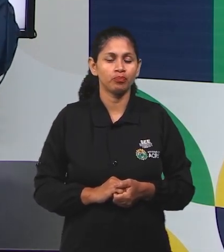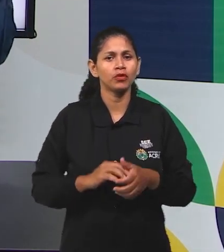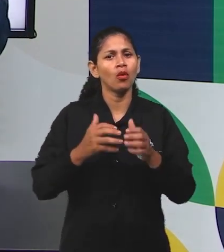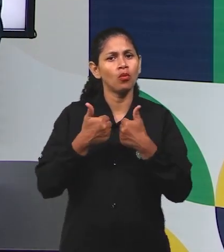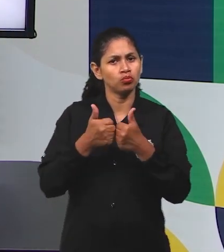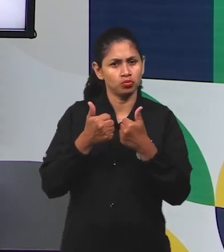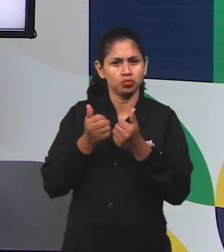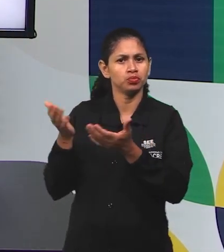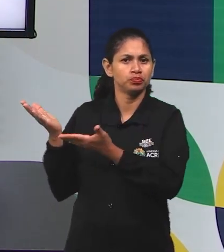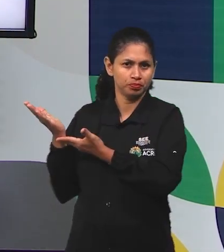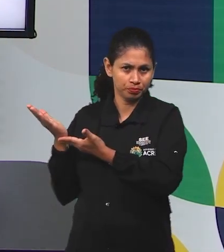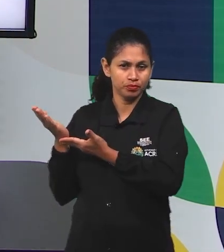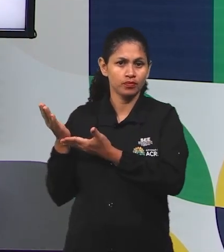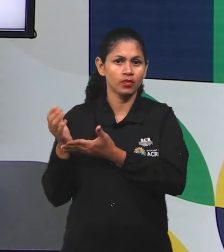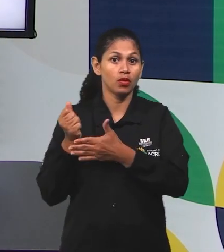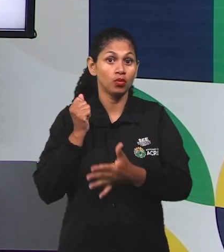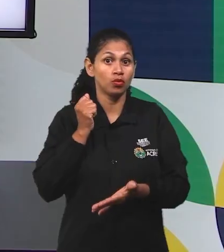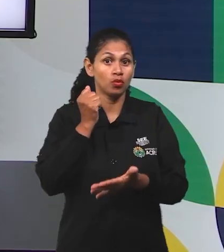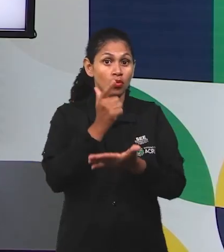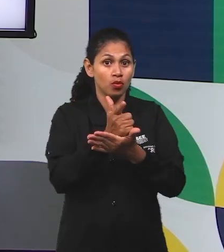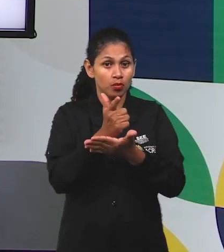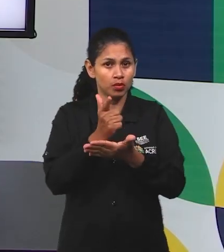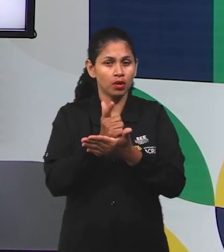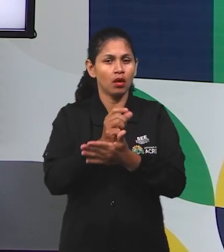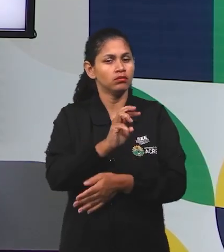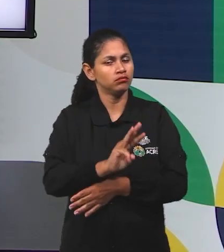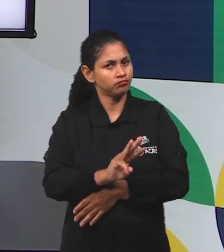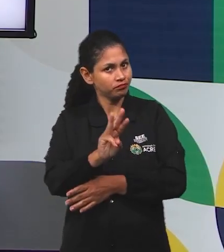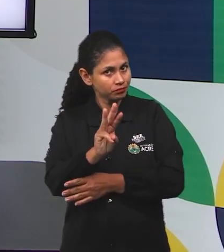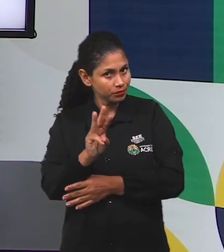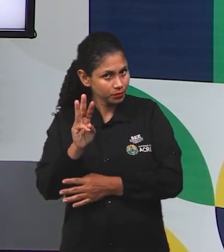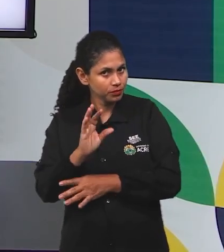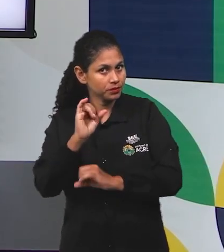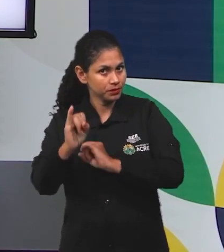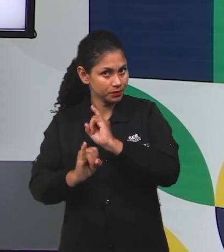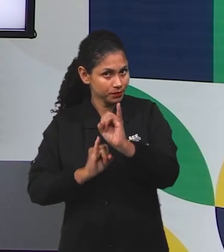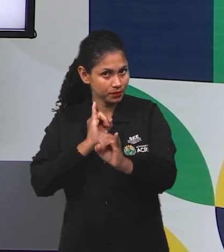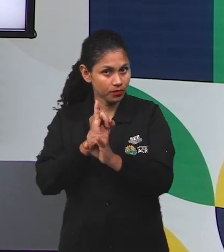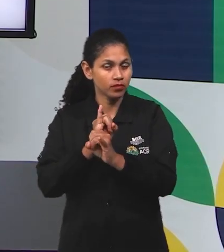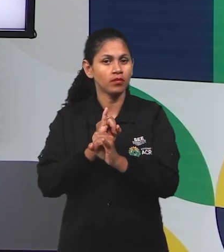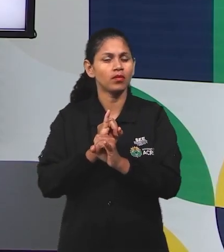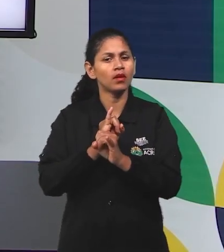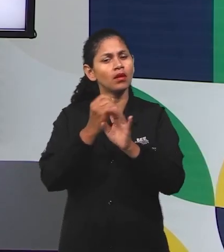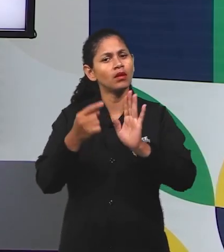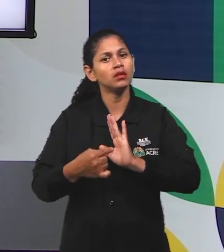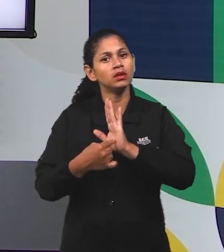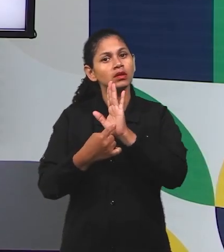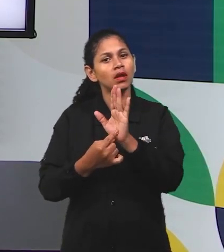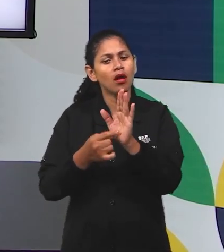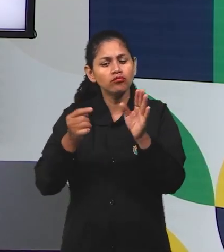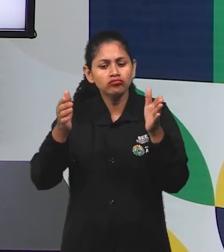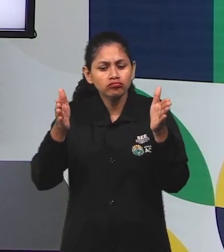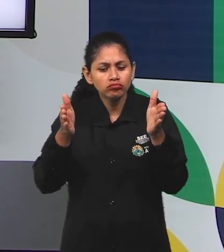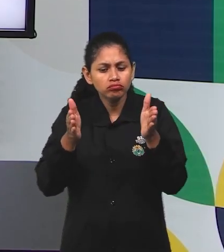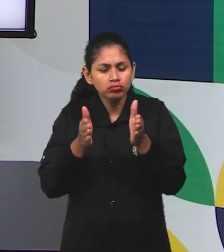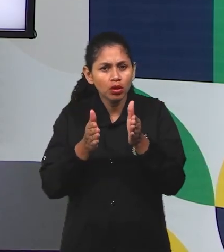ônibus, quando nós compramos ele no site, e o site ele apresentava a miniatura numa escala